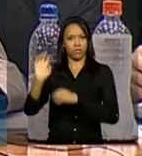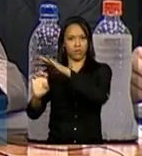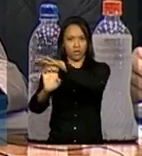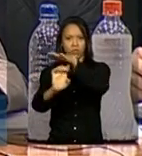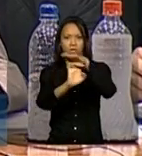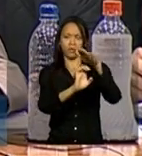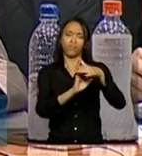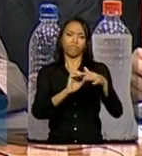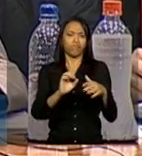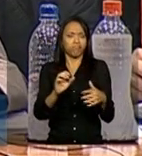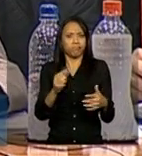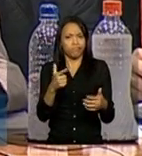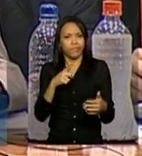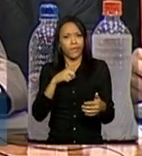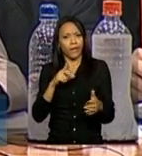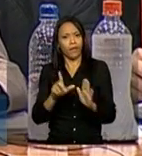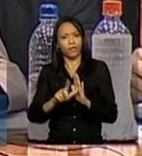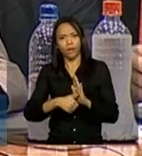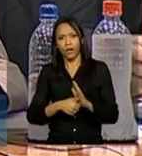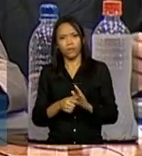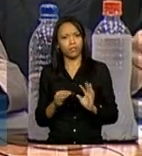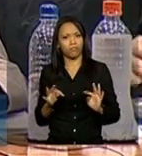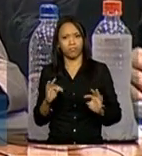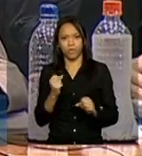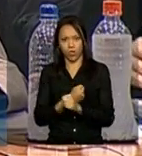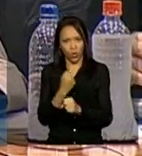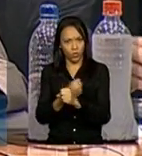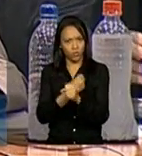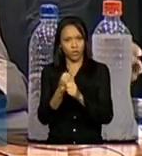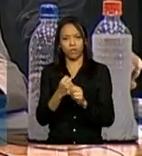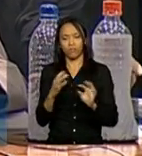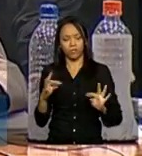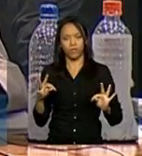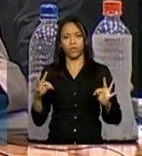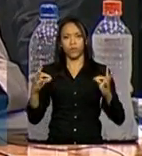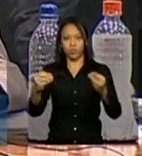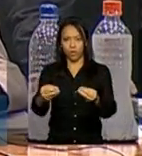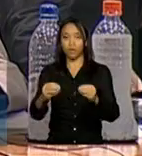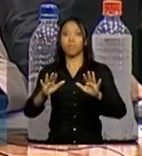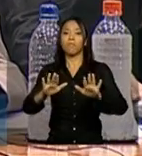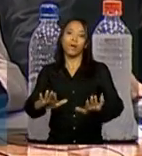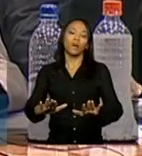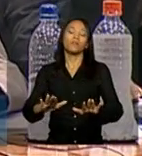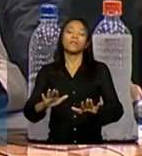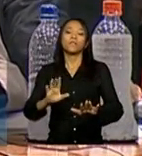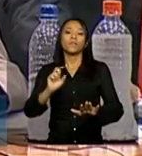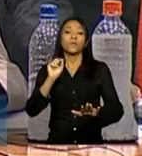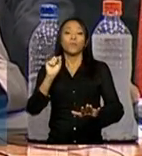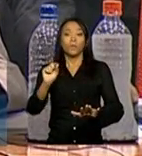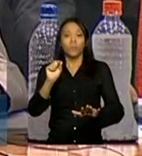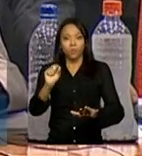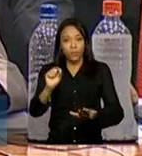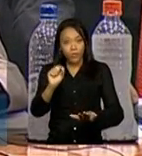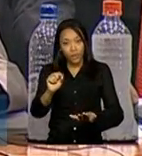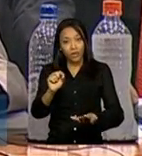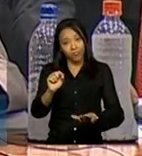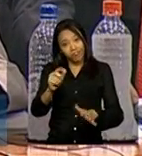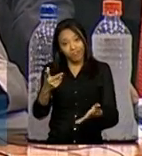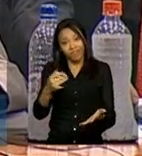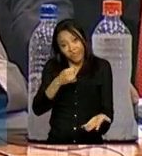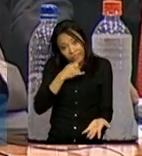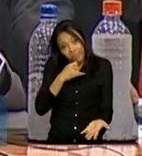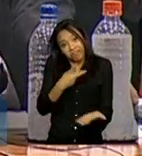atrasos em obras públicas, não em todas, mas em boa parte, o que é profundamente